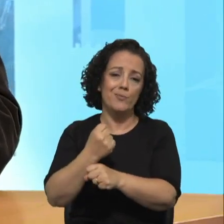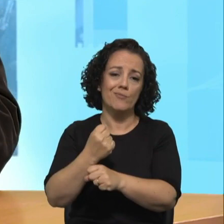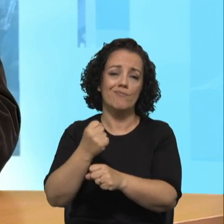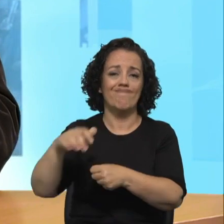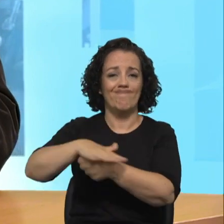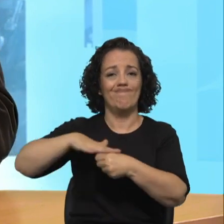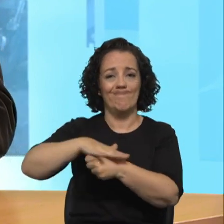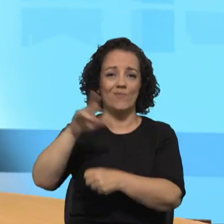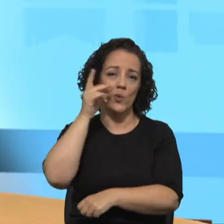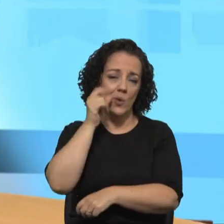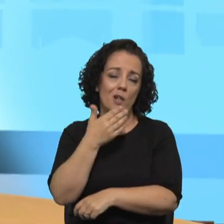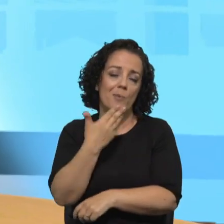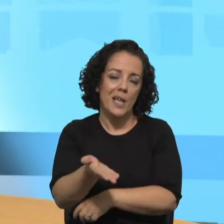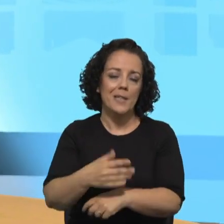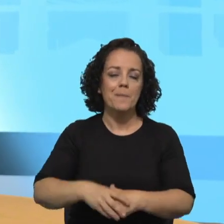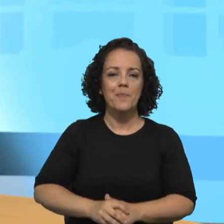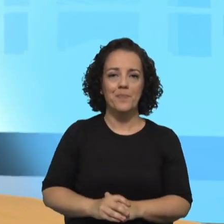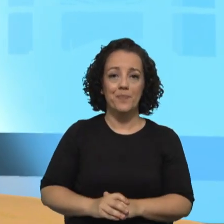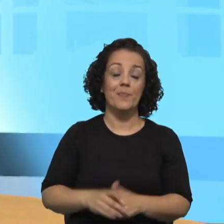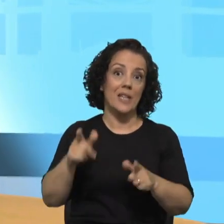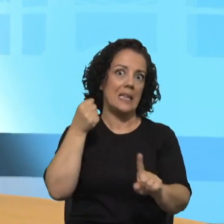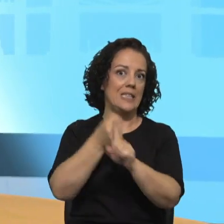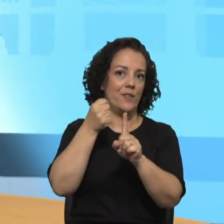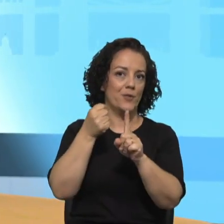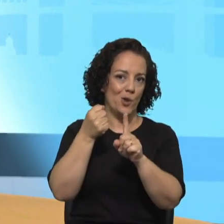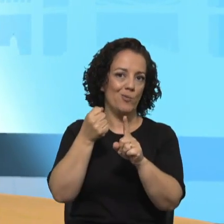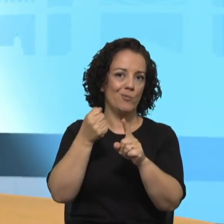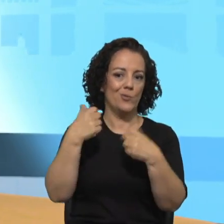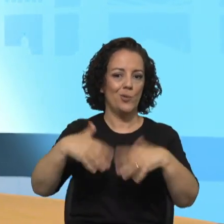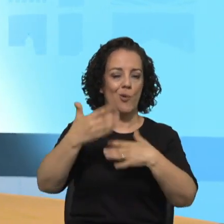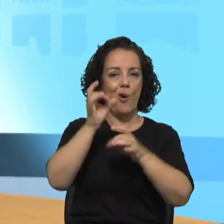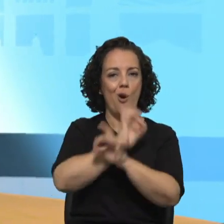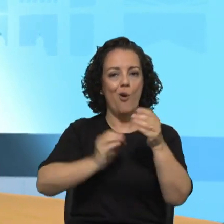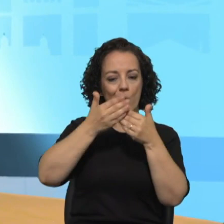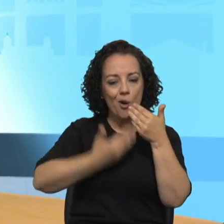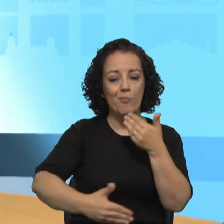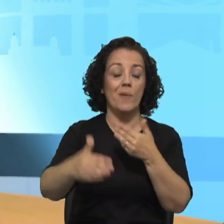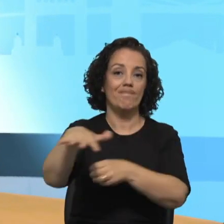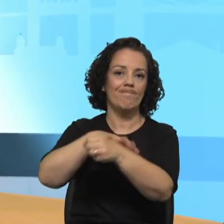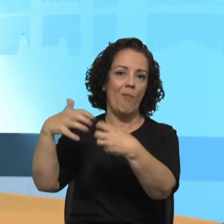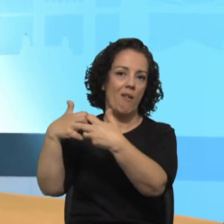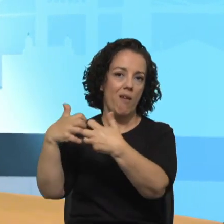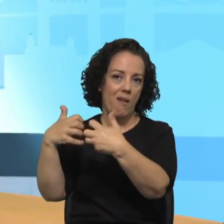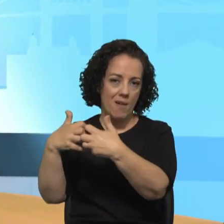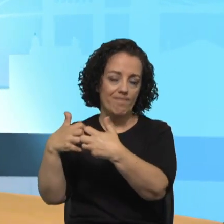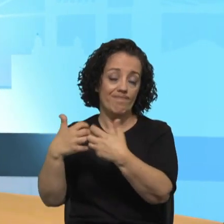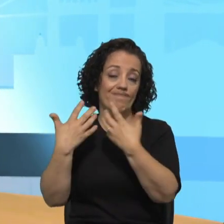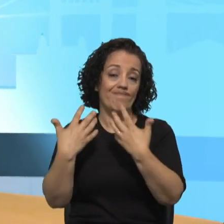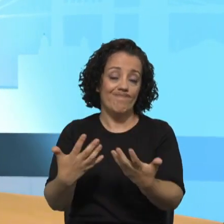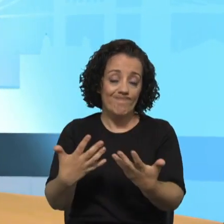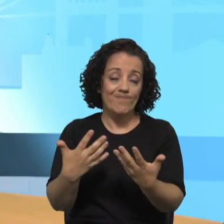Ucrânia. Obrigado. Obrigado. Desafios que a Europa enfrenta no contexto do conflito armado, que